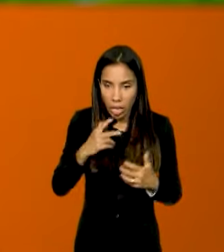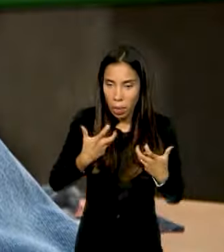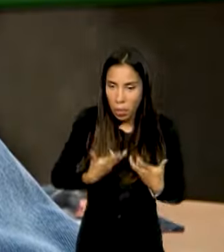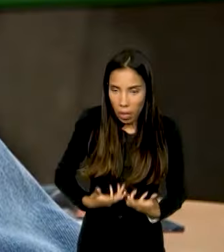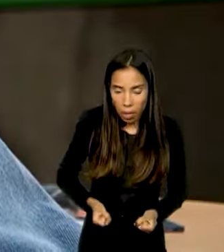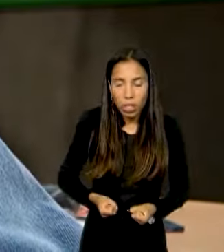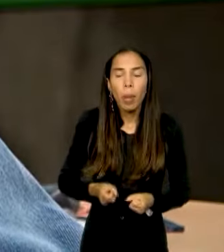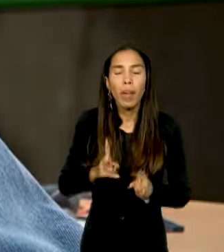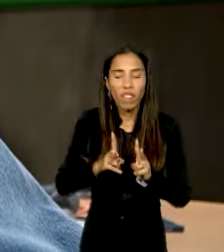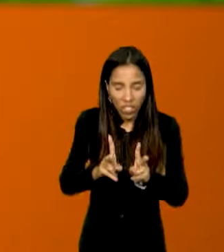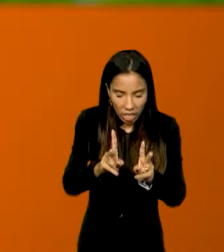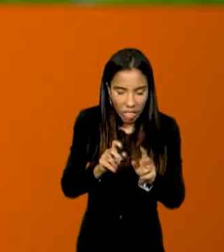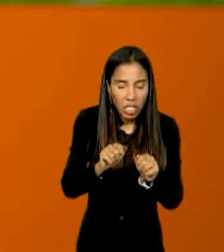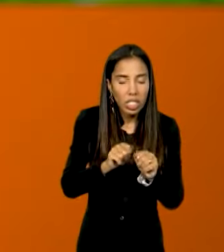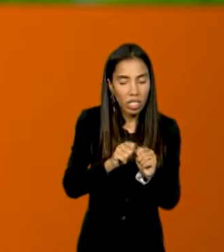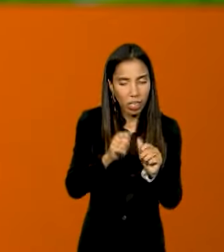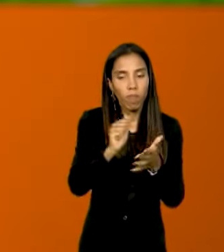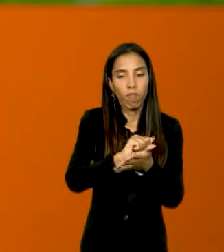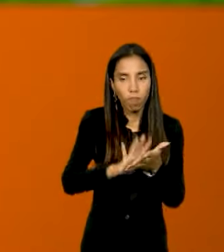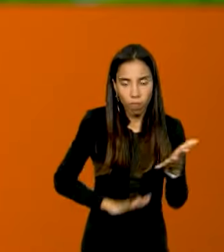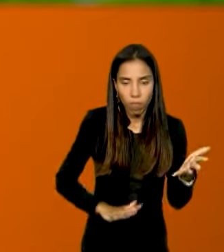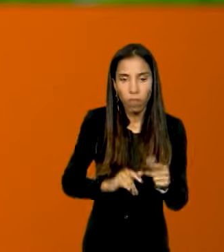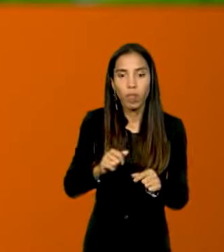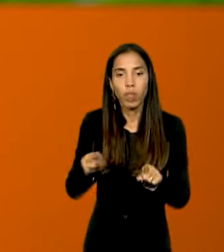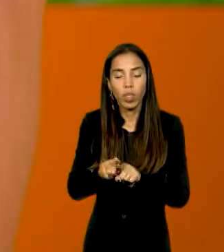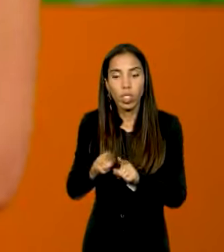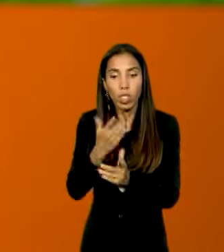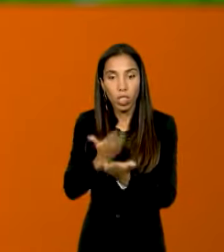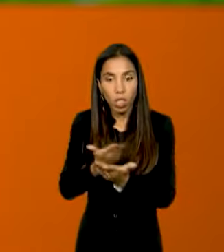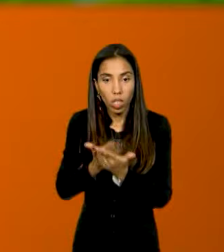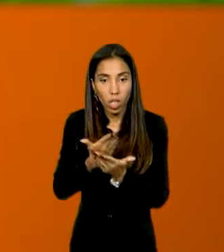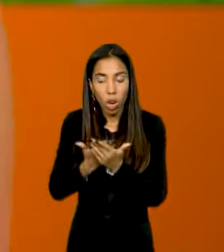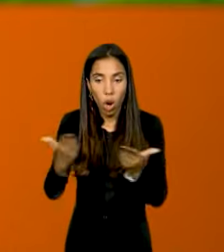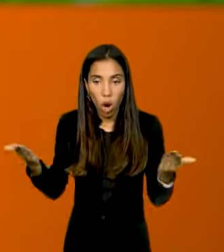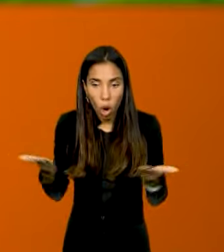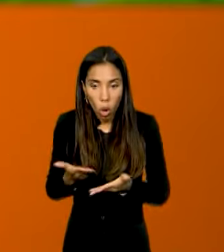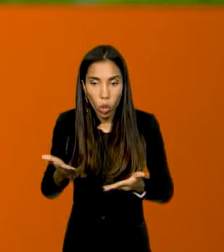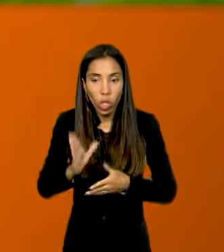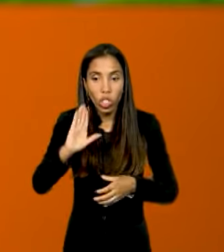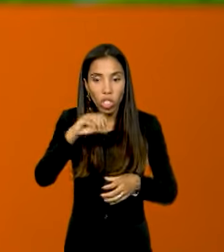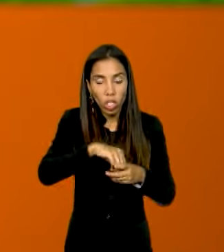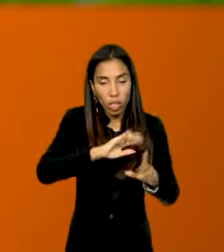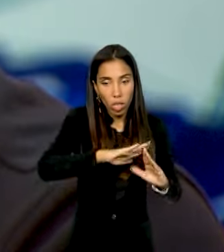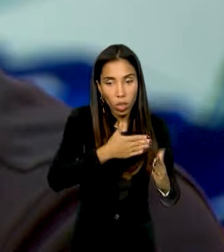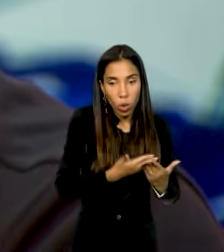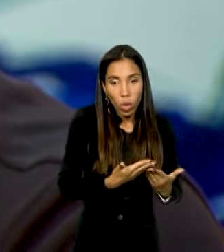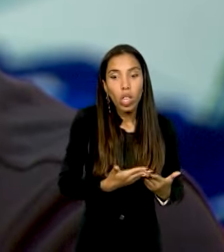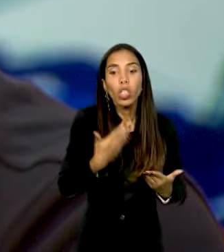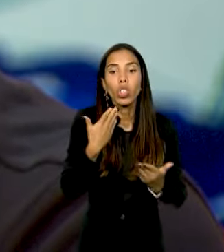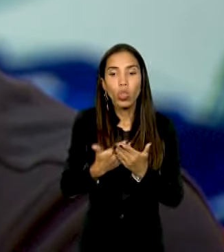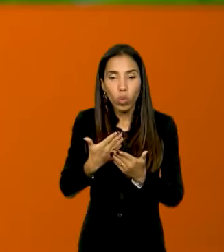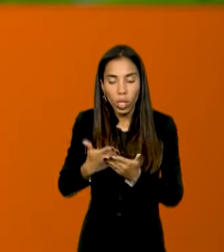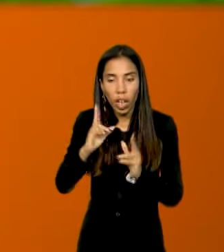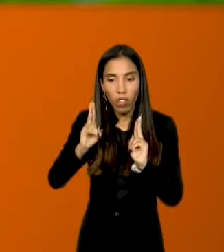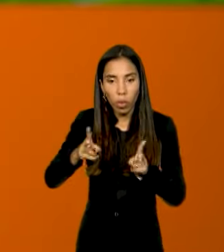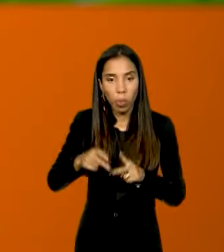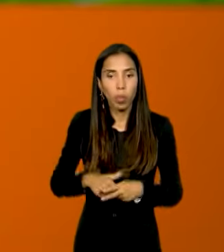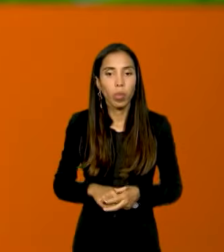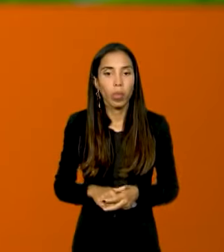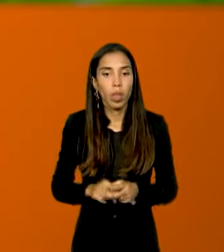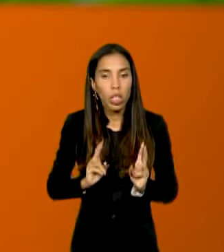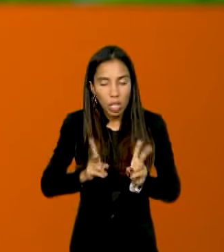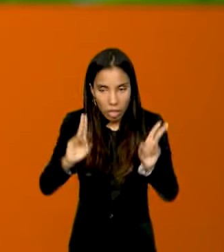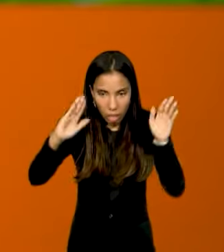Chegar em casa, não perder, estudar a matéria que você viu hoje no colégio, porque tá mais fresco. Então eu sempre tive